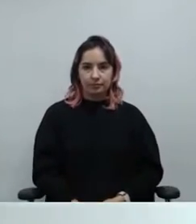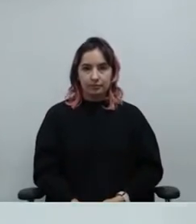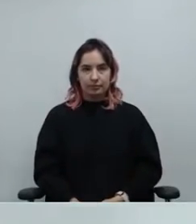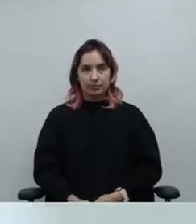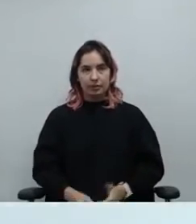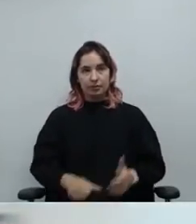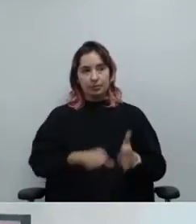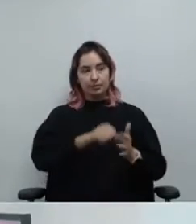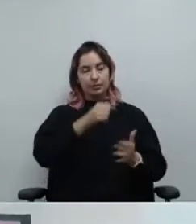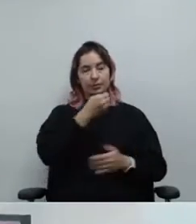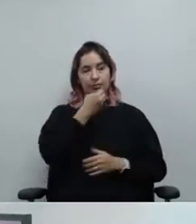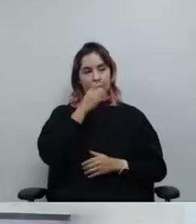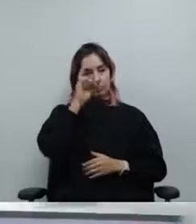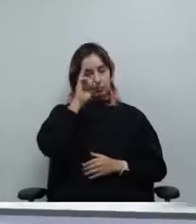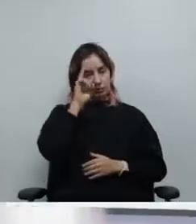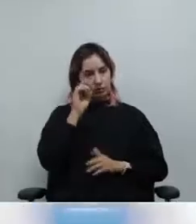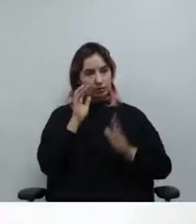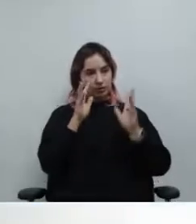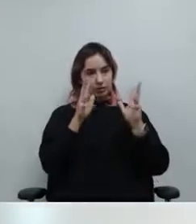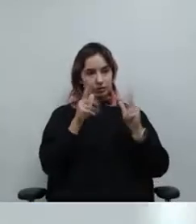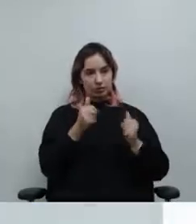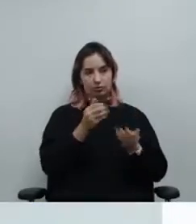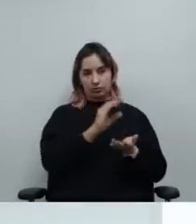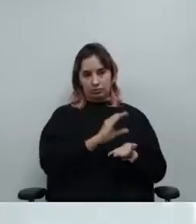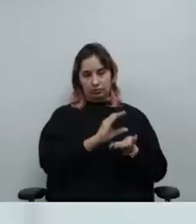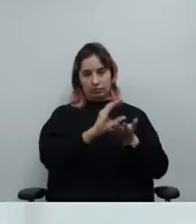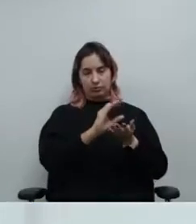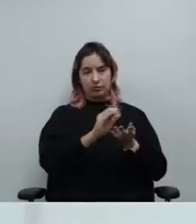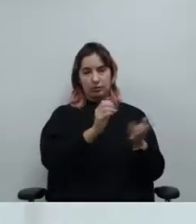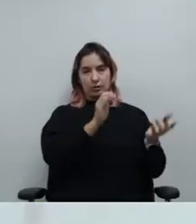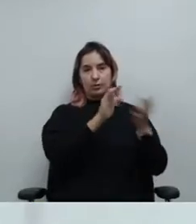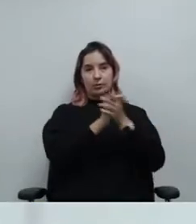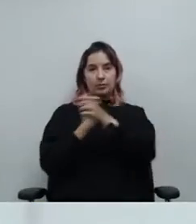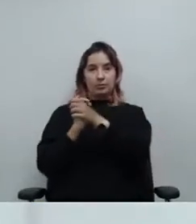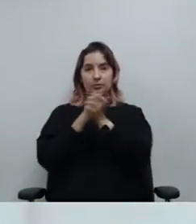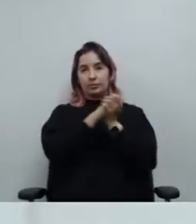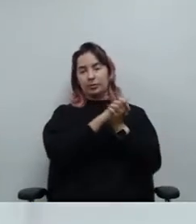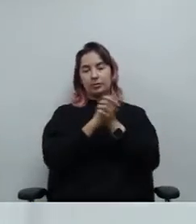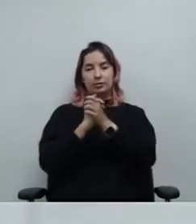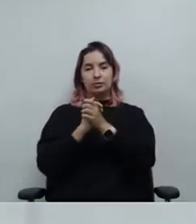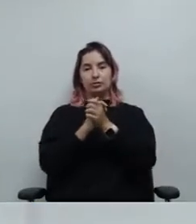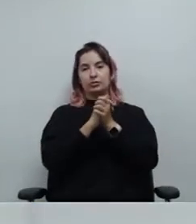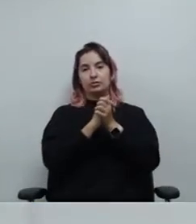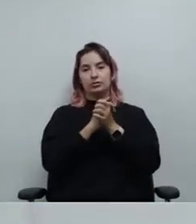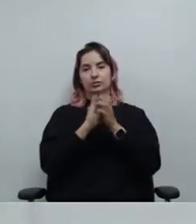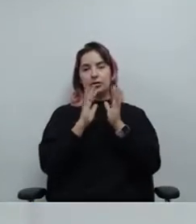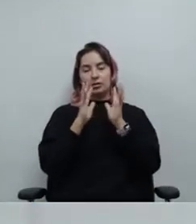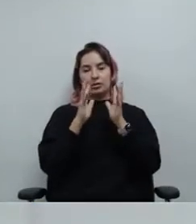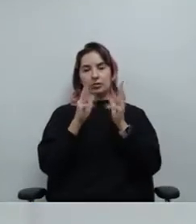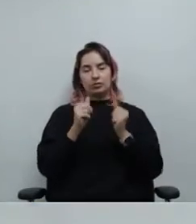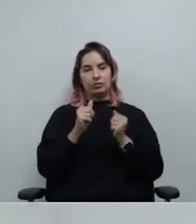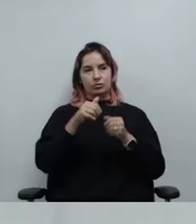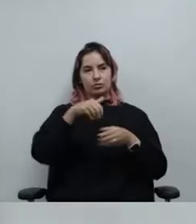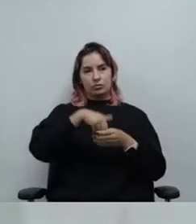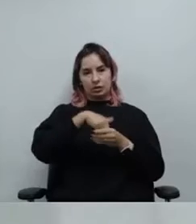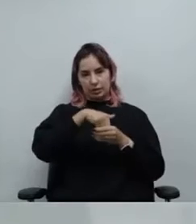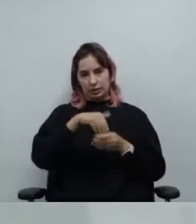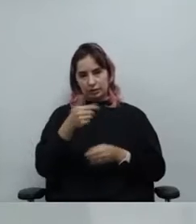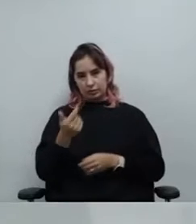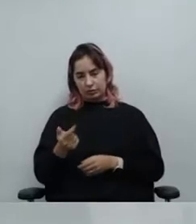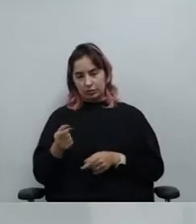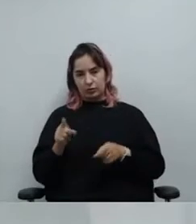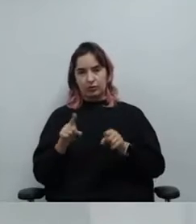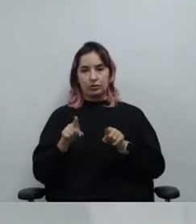Em primeiro lugar, bom dia, conselheiros e conselheiras, né? Parabenizo todos que foram reeleitos, todos